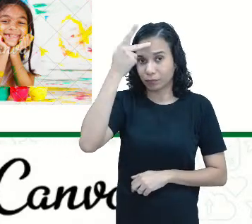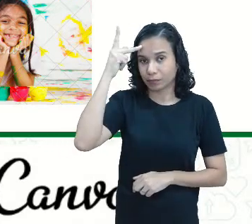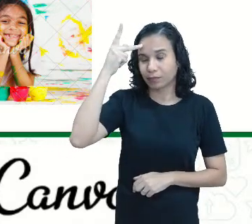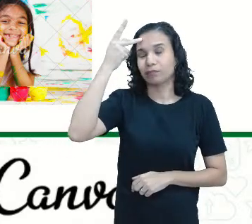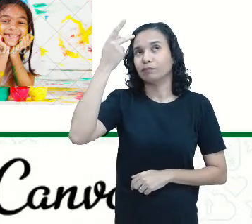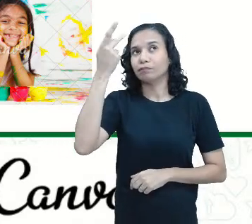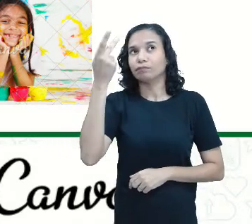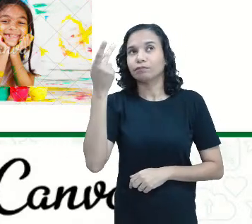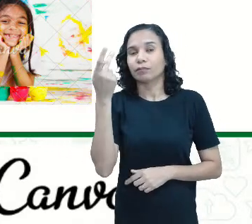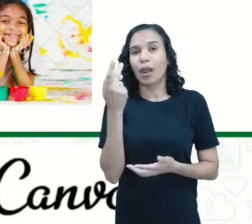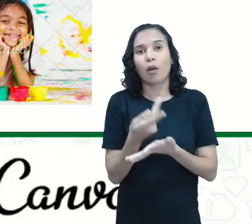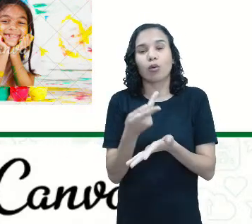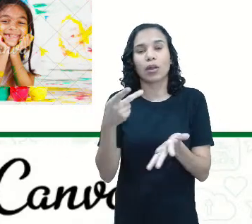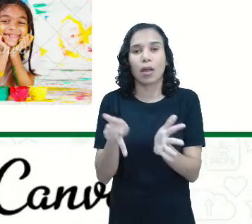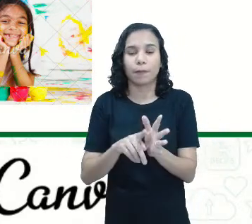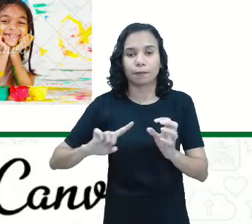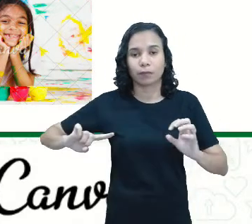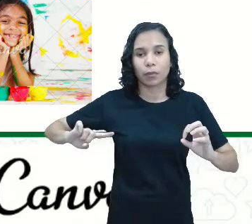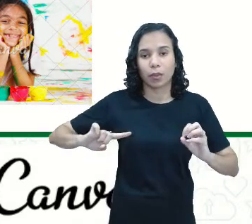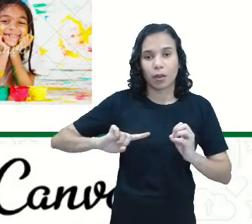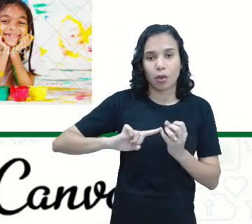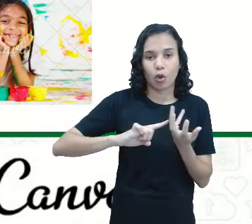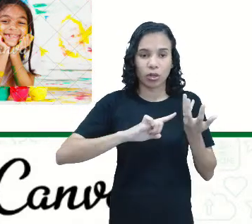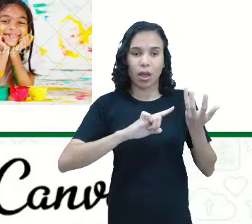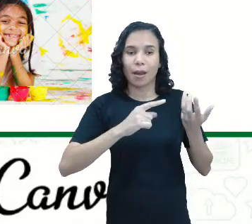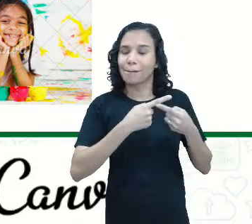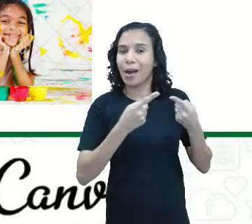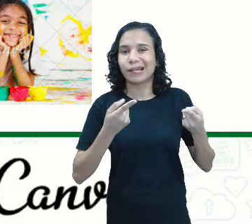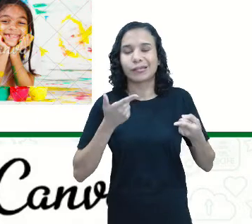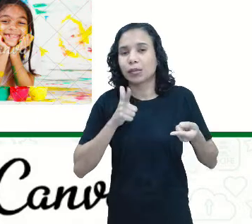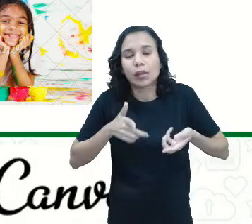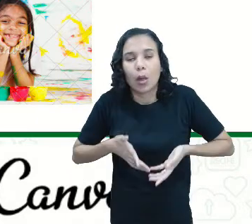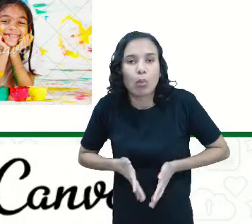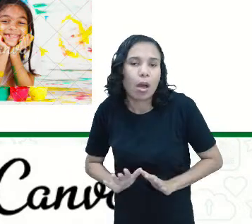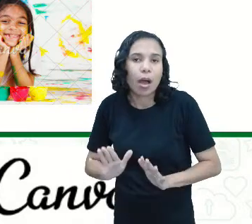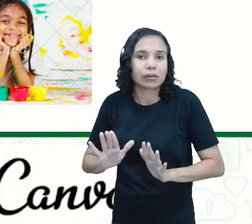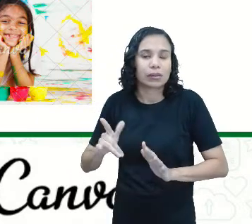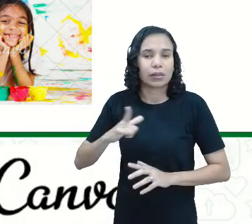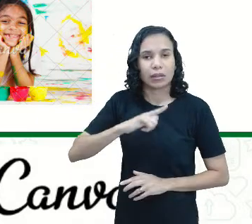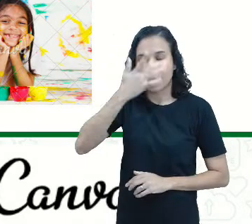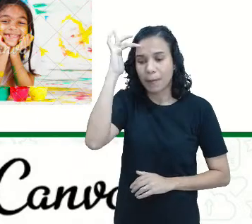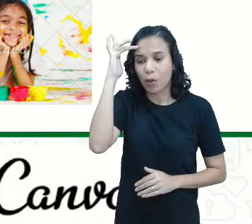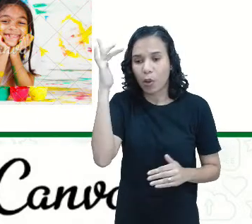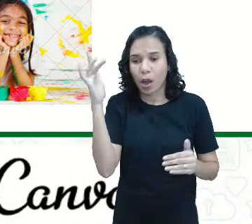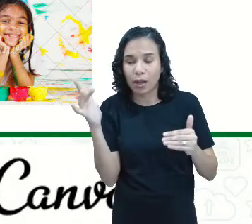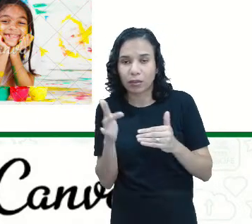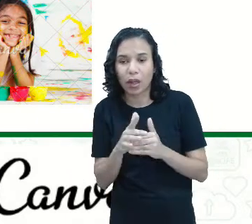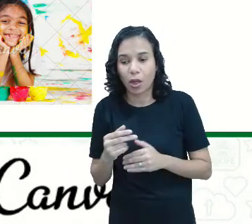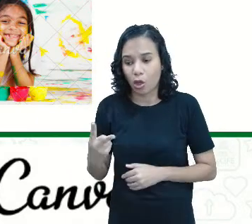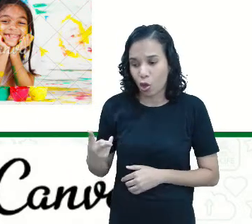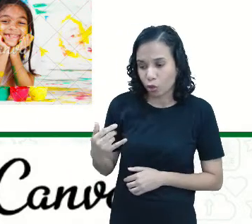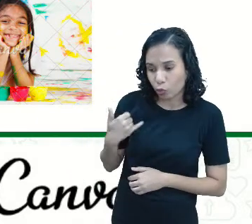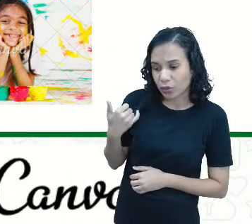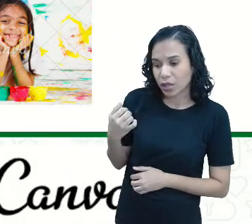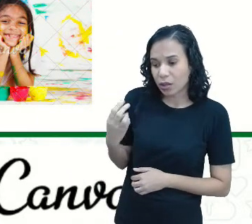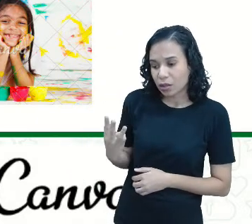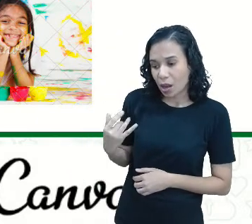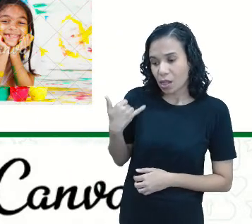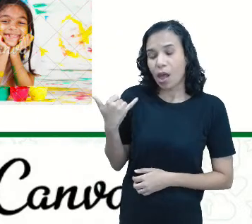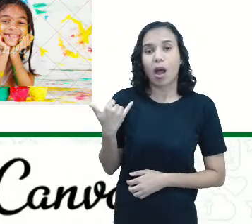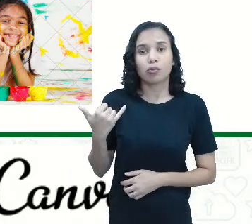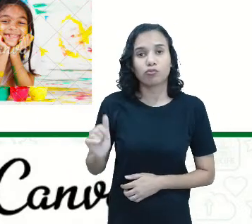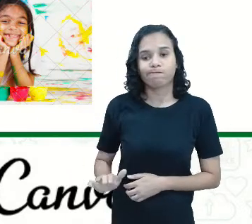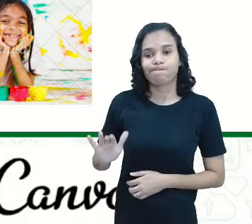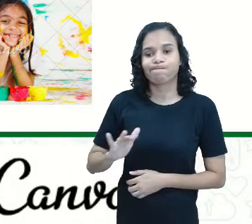que acontece a fecundação, não chega a nascer, né? Existem pessoas que só chegam até 2 anos, 3 anos,